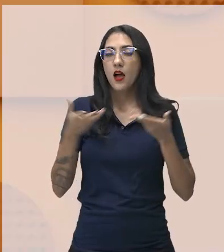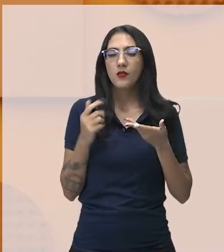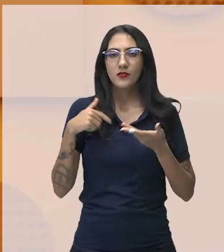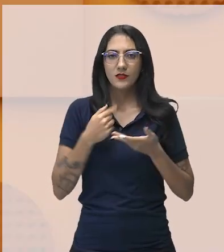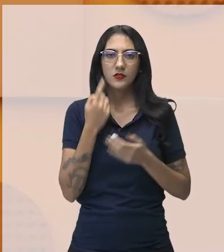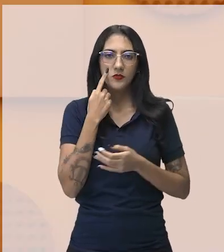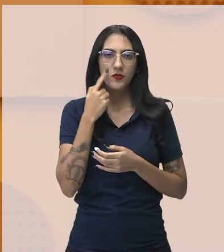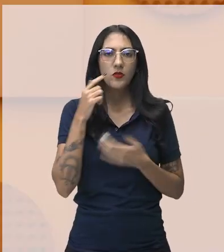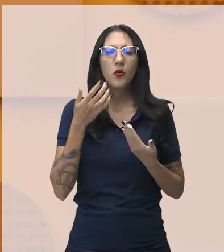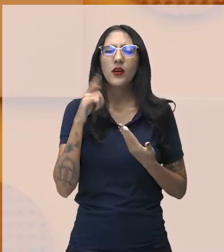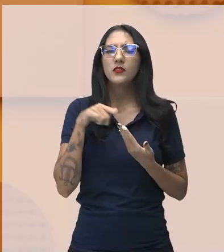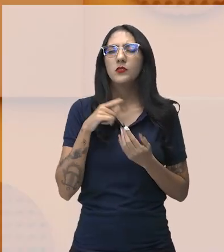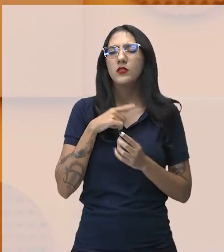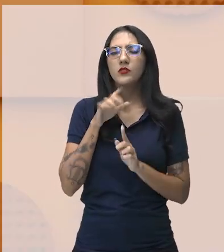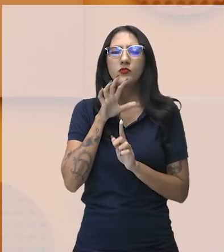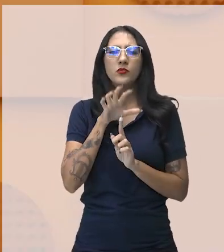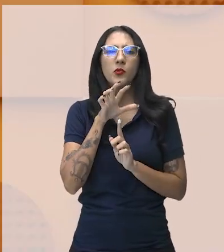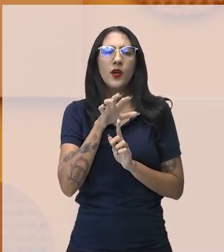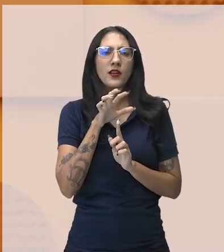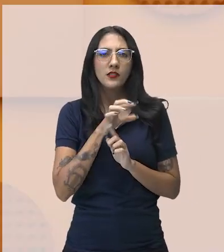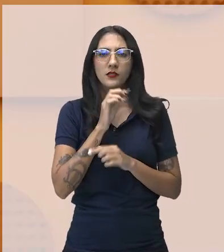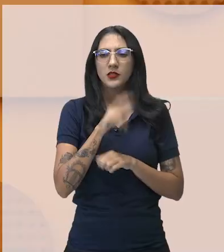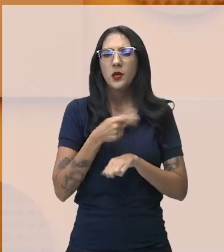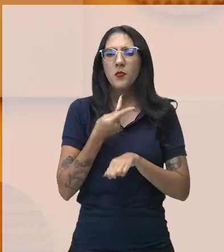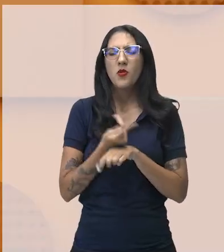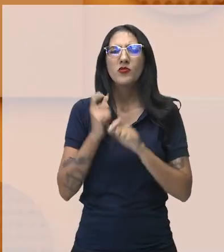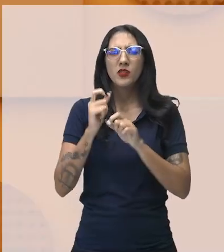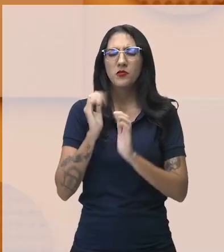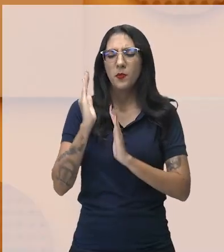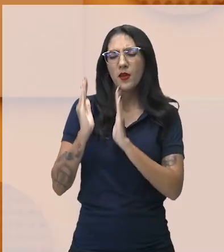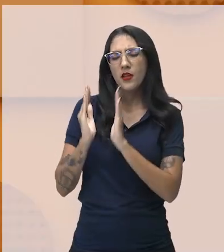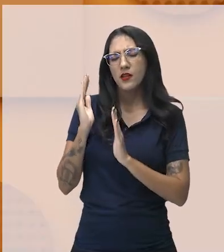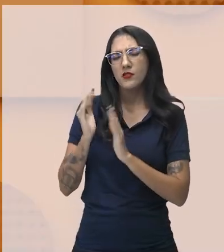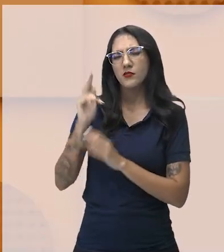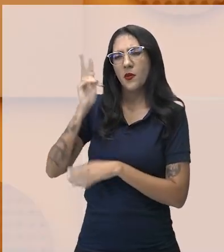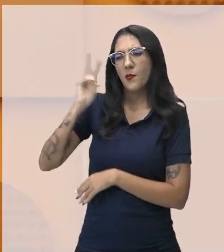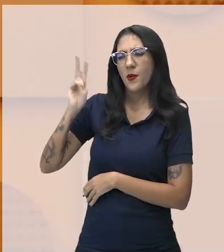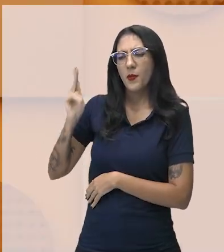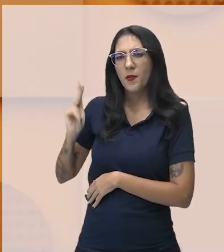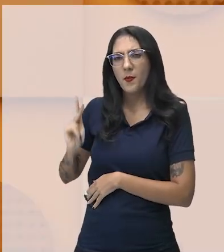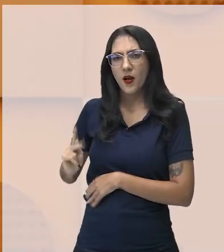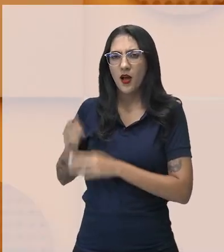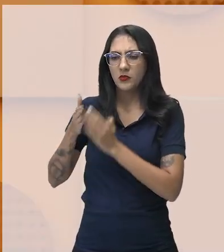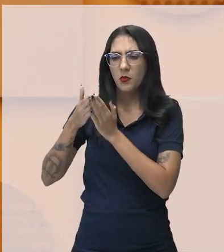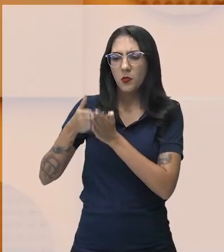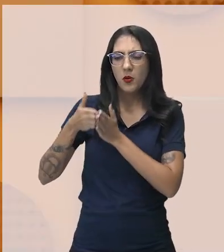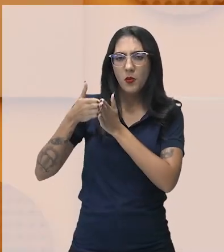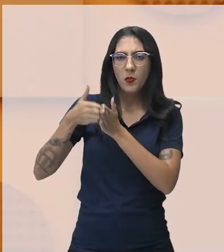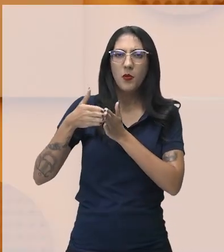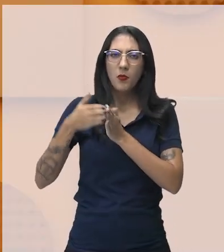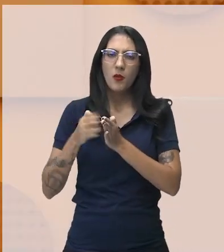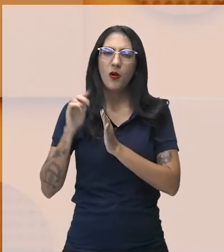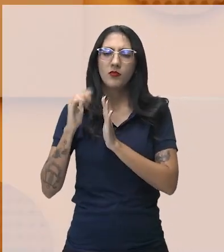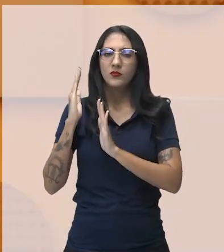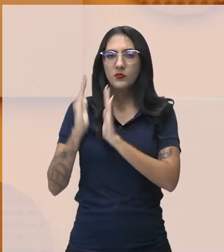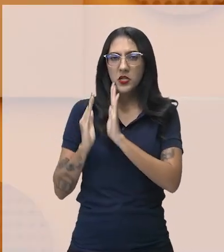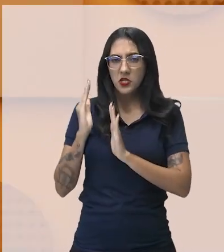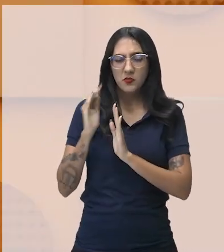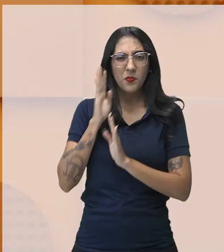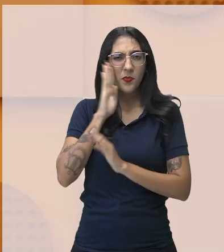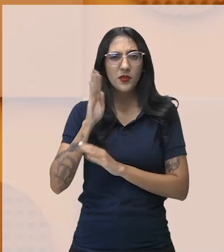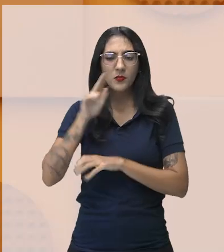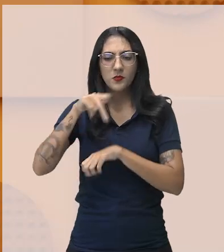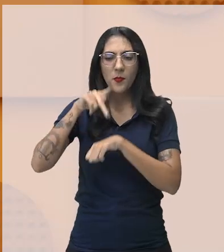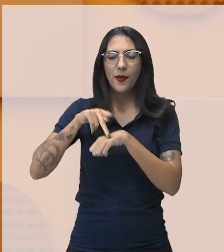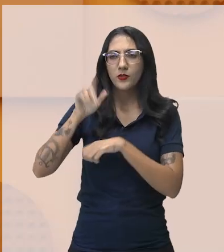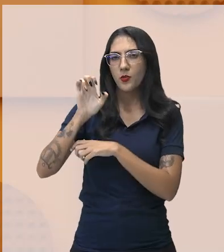ocorreram, principalmente ali após as grandes navegações, né, principalmente dos países europeus, gente. Né? A gente sabe que